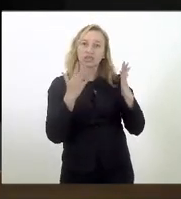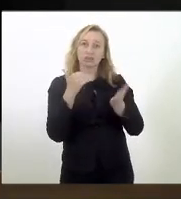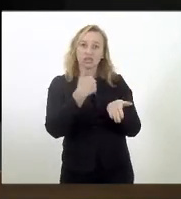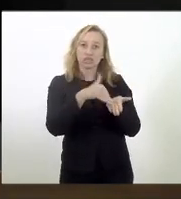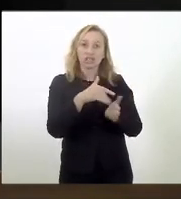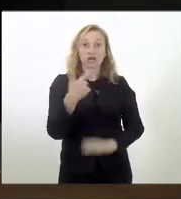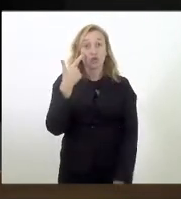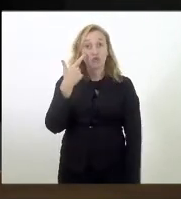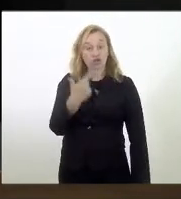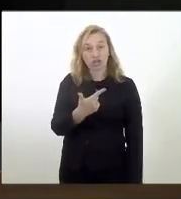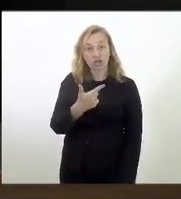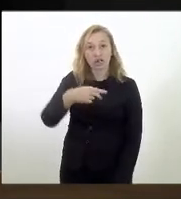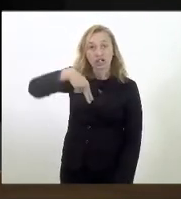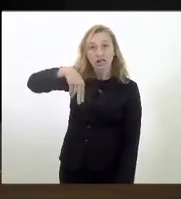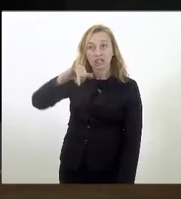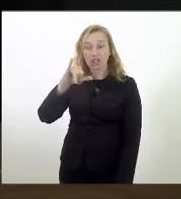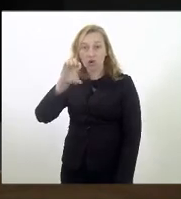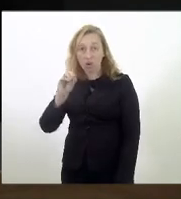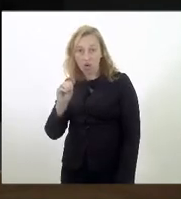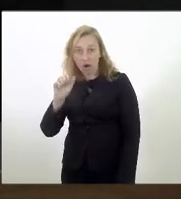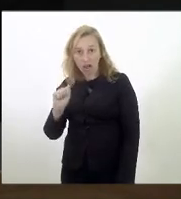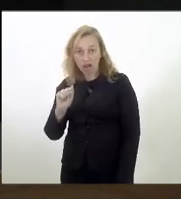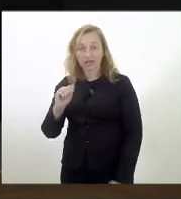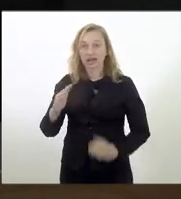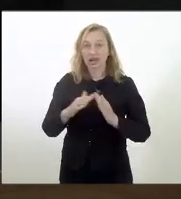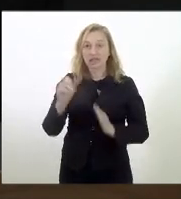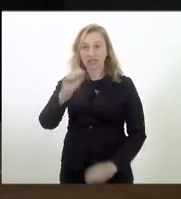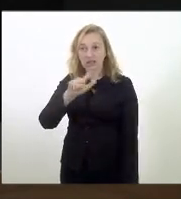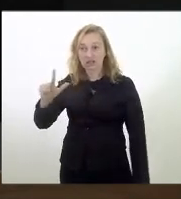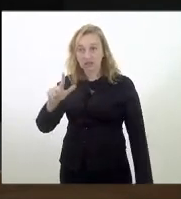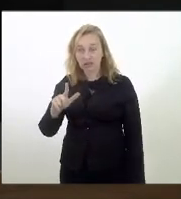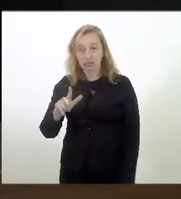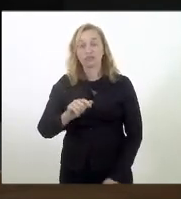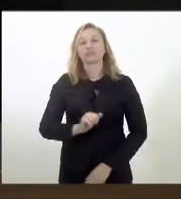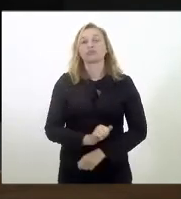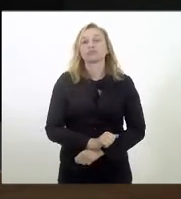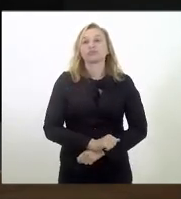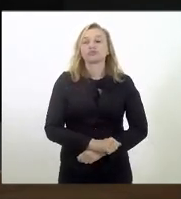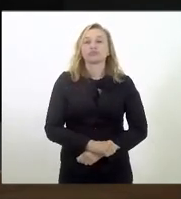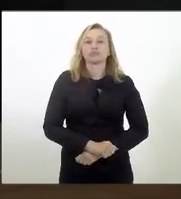aqui, Nicola, da Casa Civil, e Zamit.